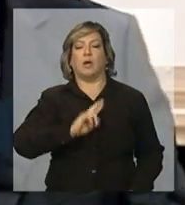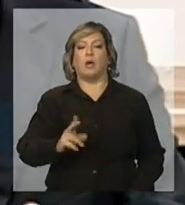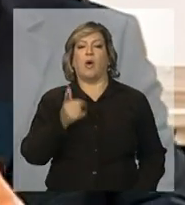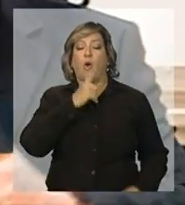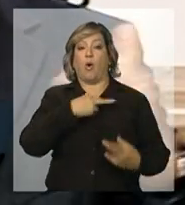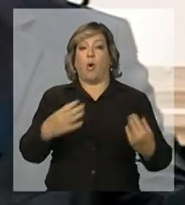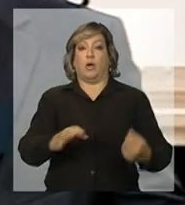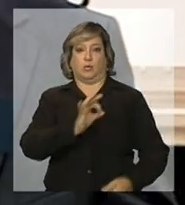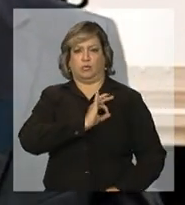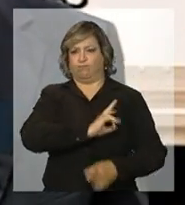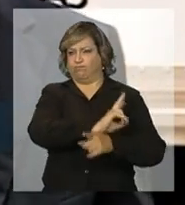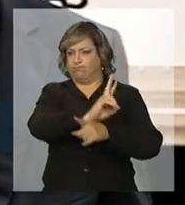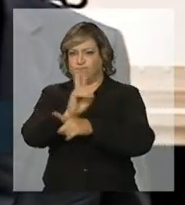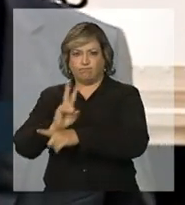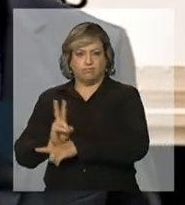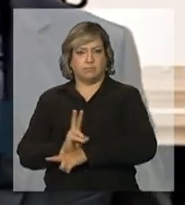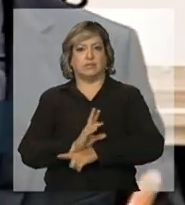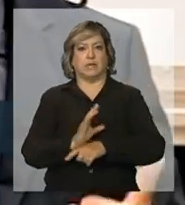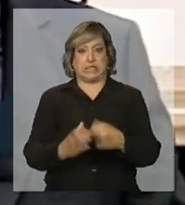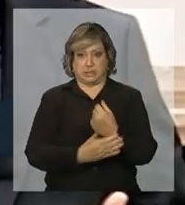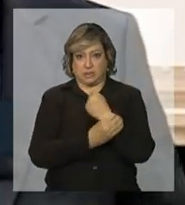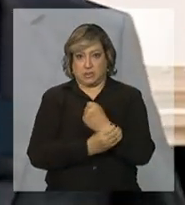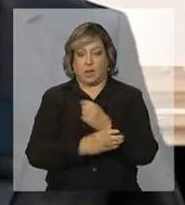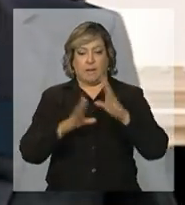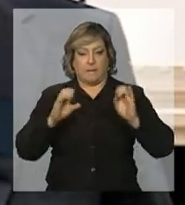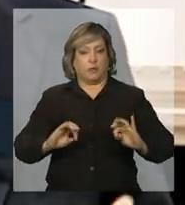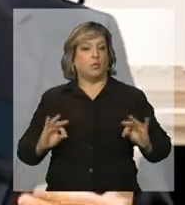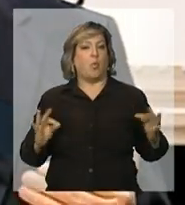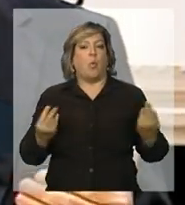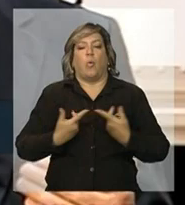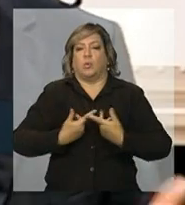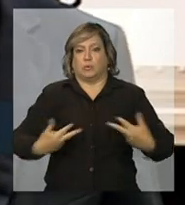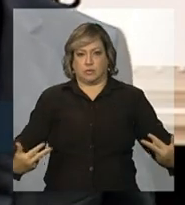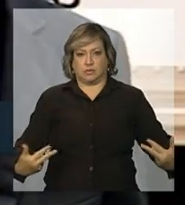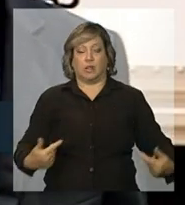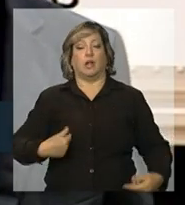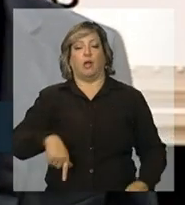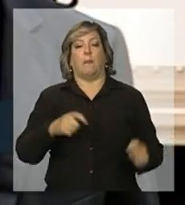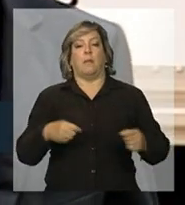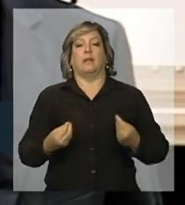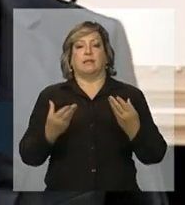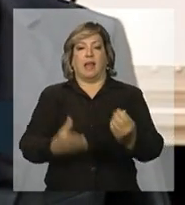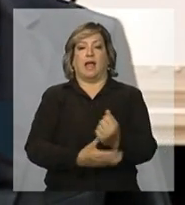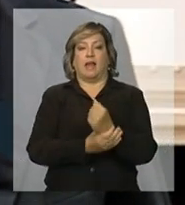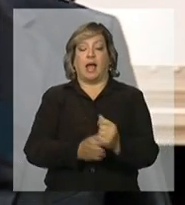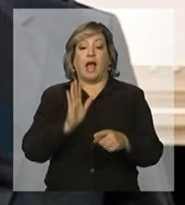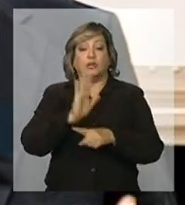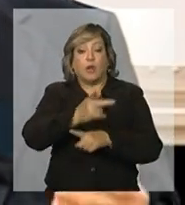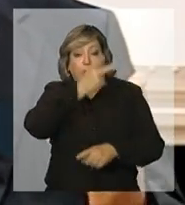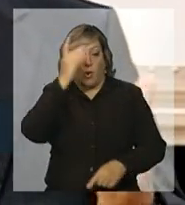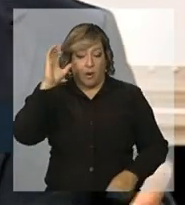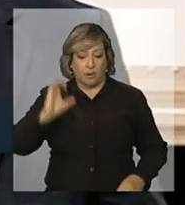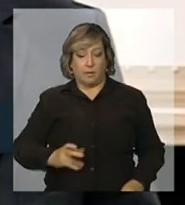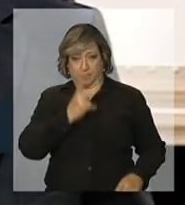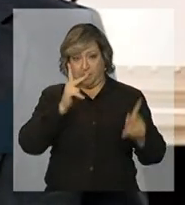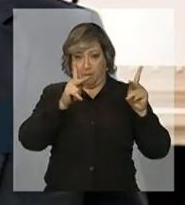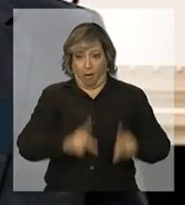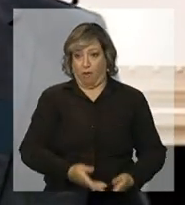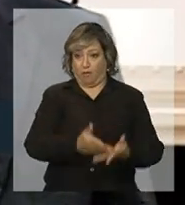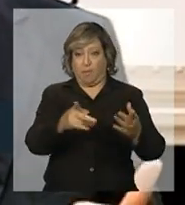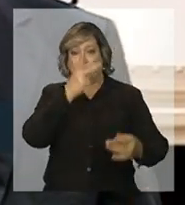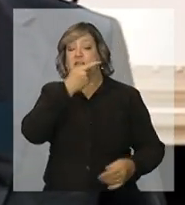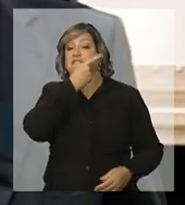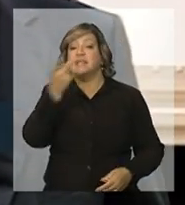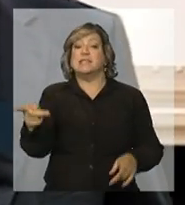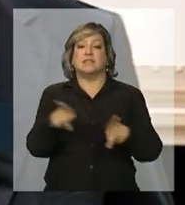de segurança de todos os tipos. E podemos, portanto, garantir à nossa população e àqueles que nos